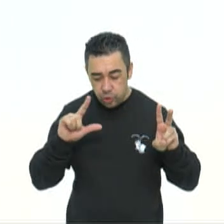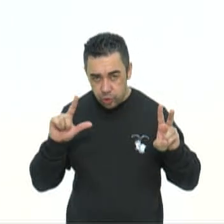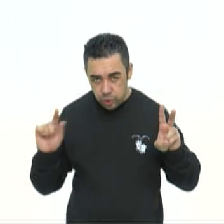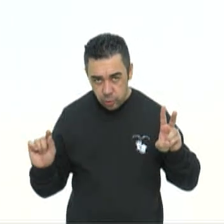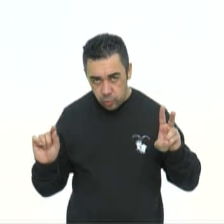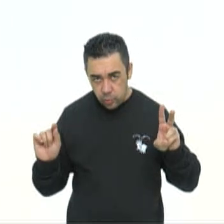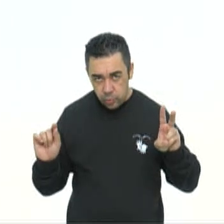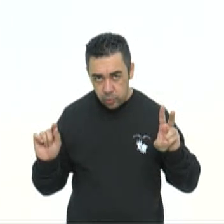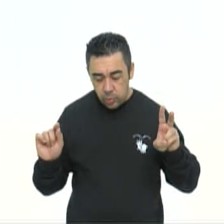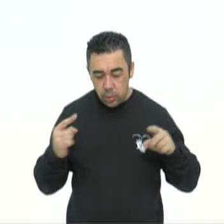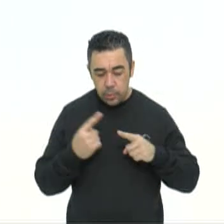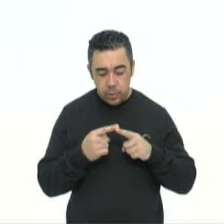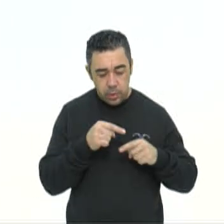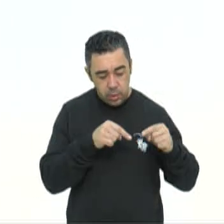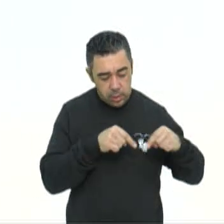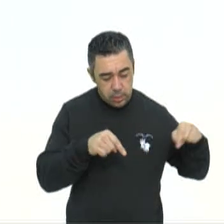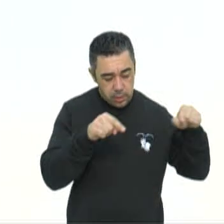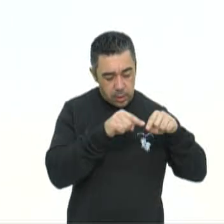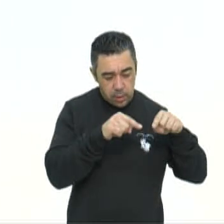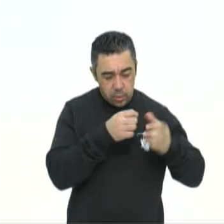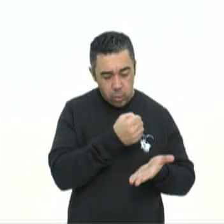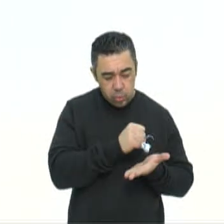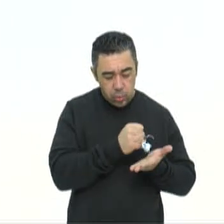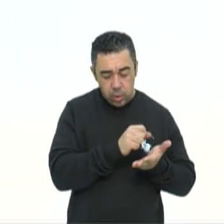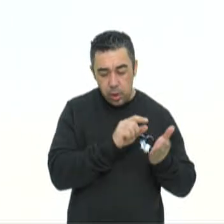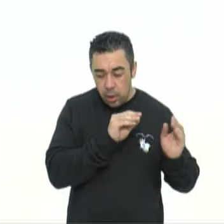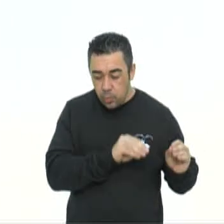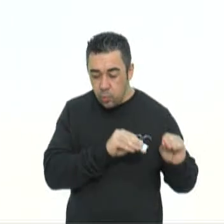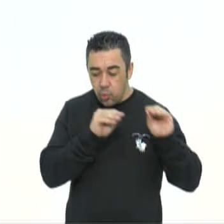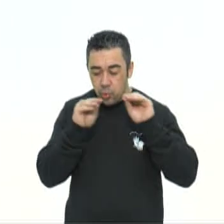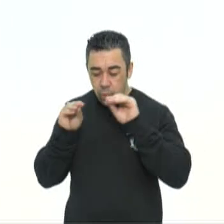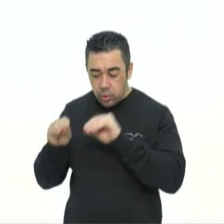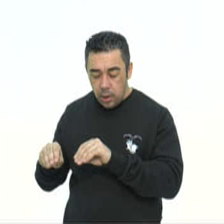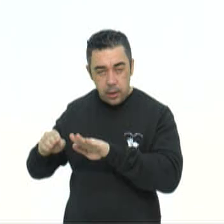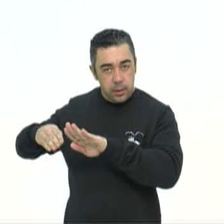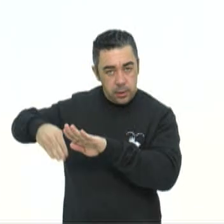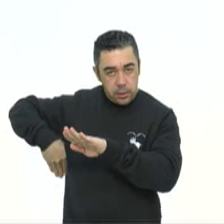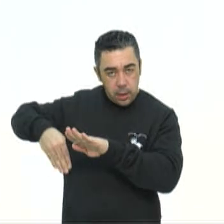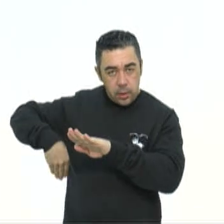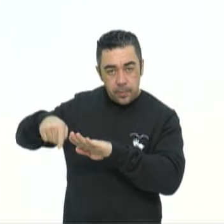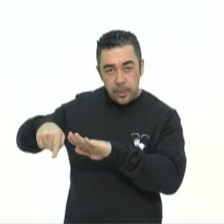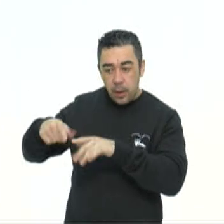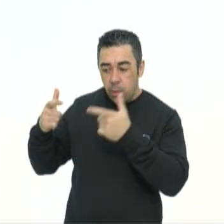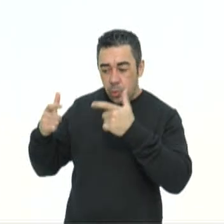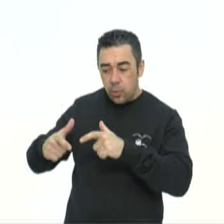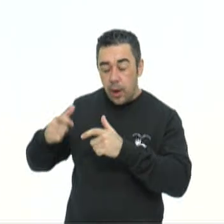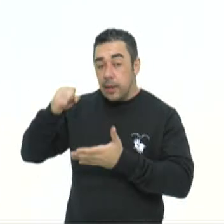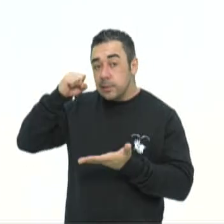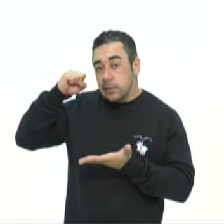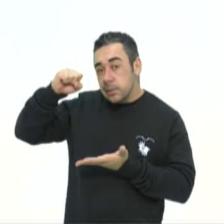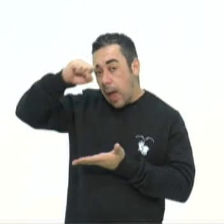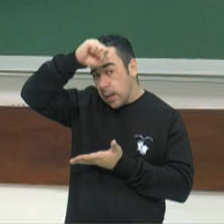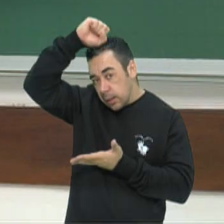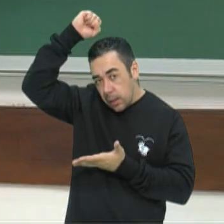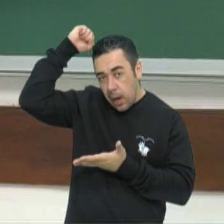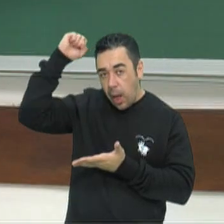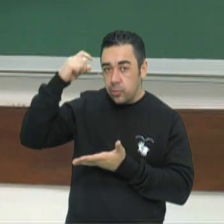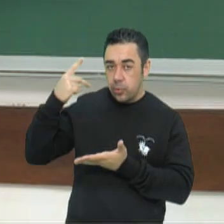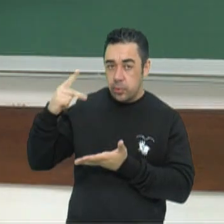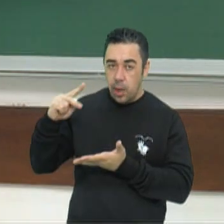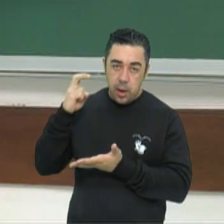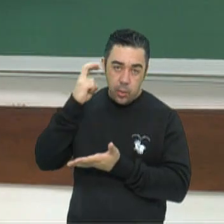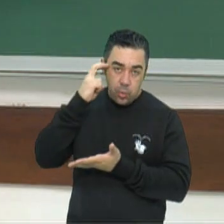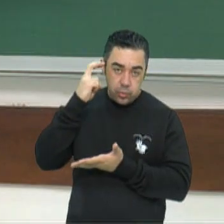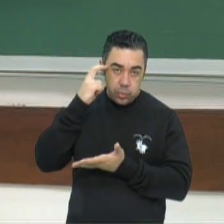pelo processo de aldeamento e se estabeleceram no litoral paranaense, região sagrada para sua cultura. Então, uma das formas de resistência foi o